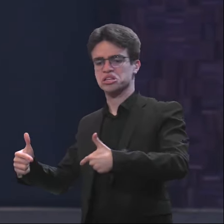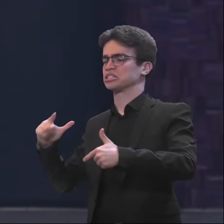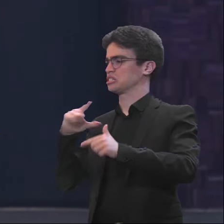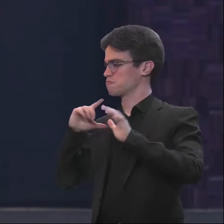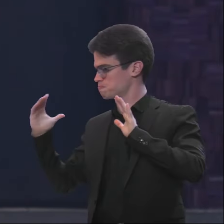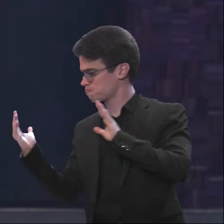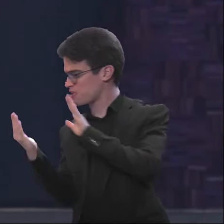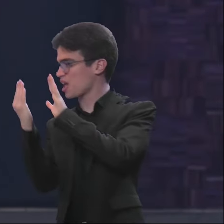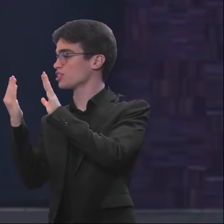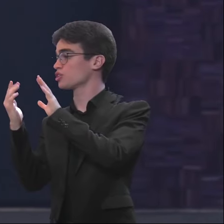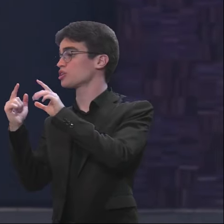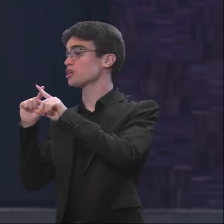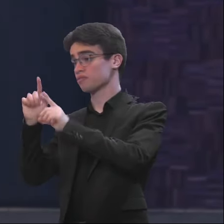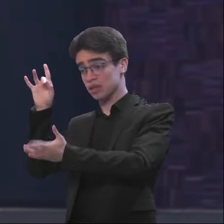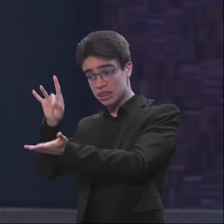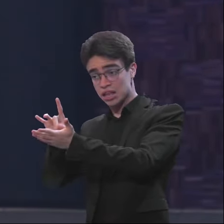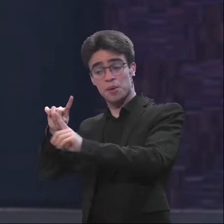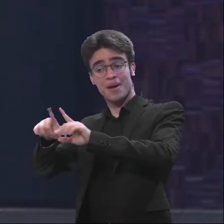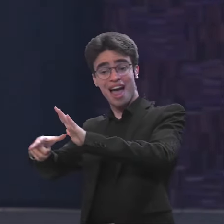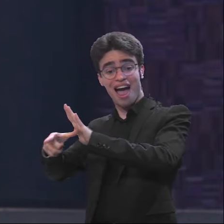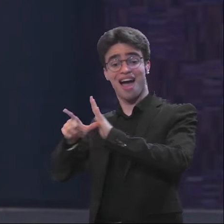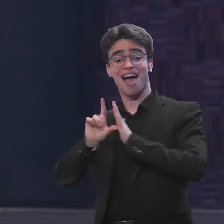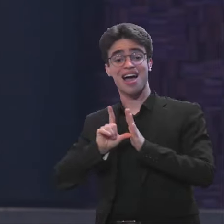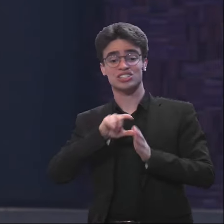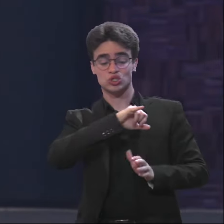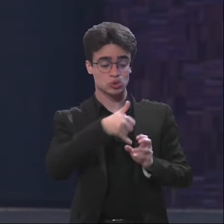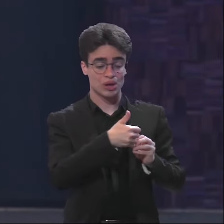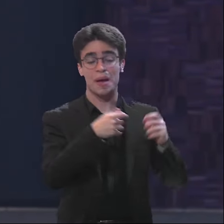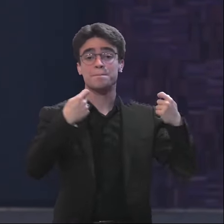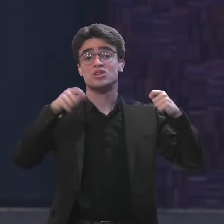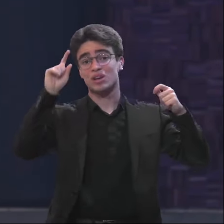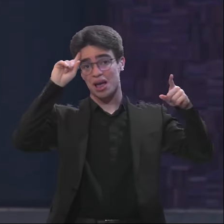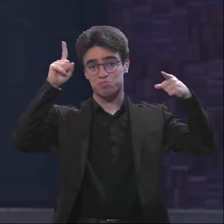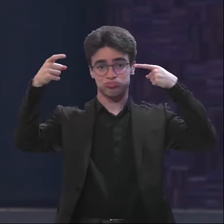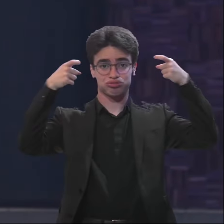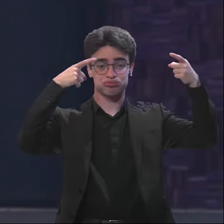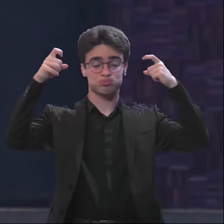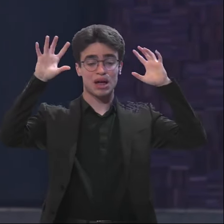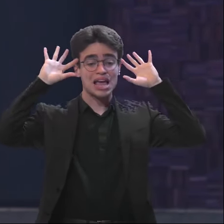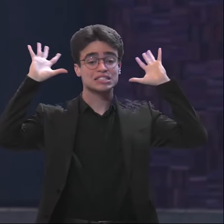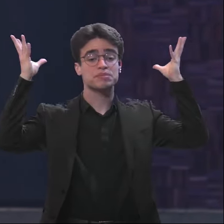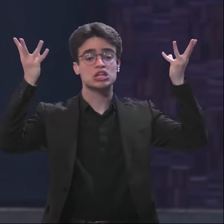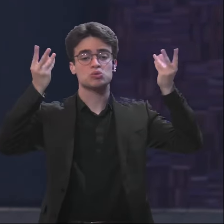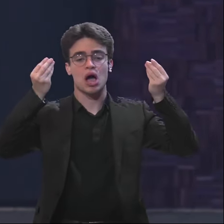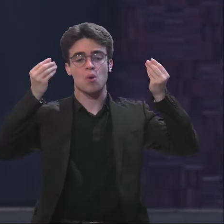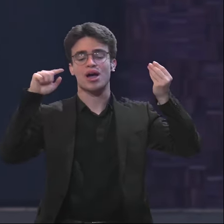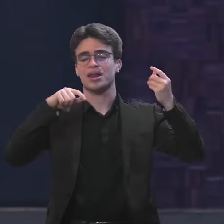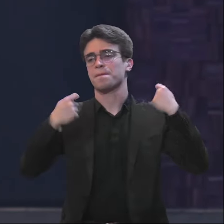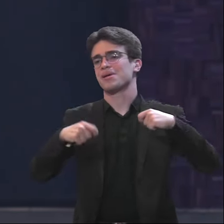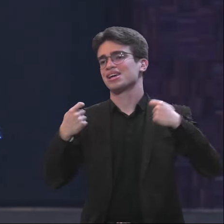espírito, a guerra no espírito, o embate espiritual.